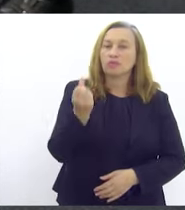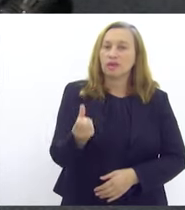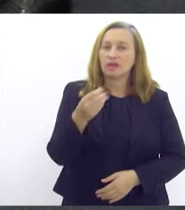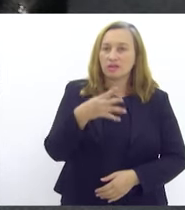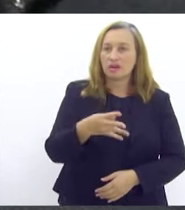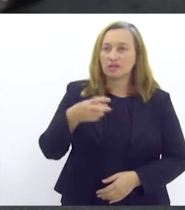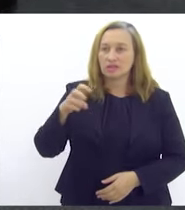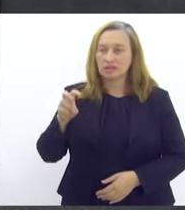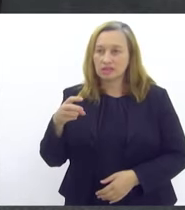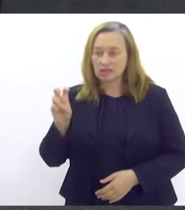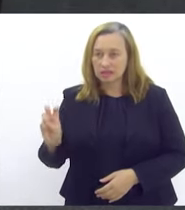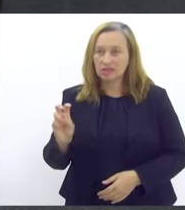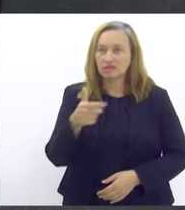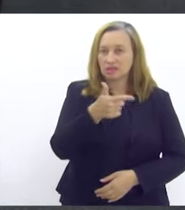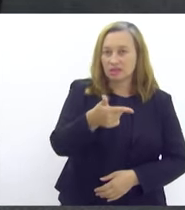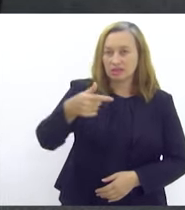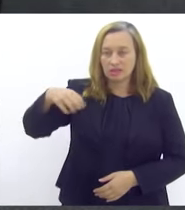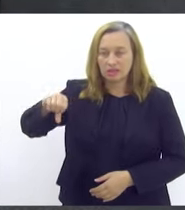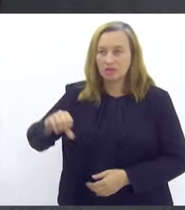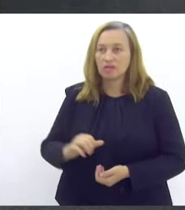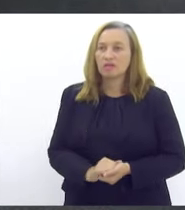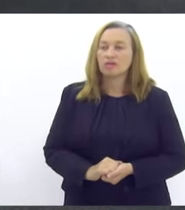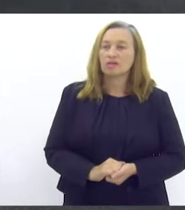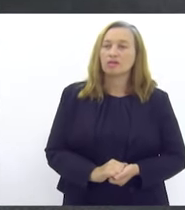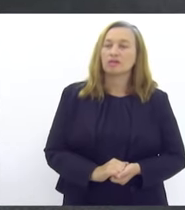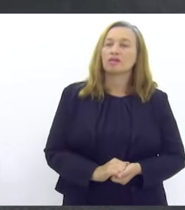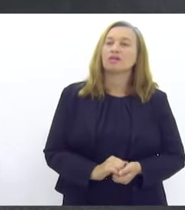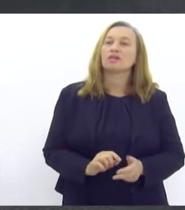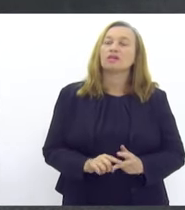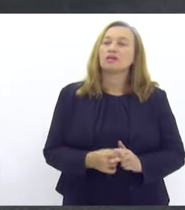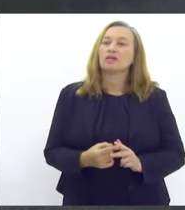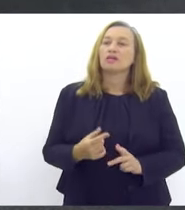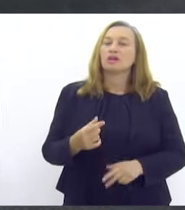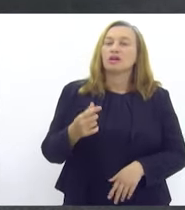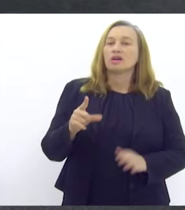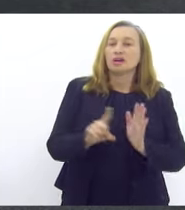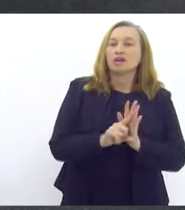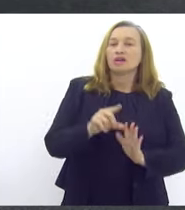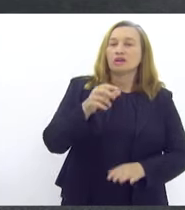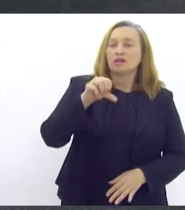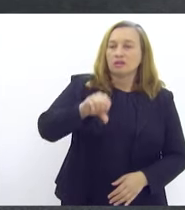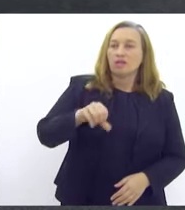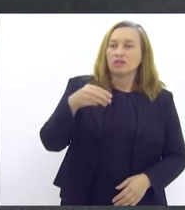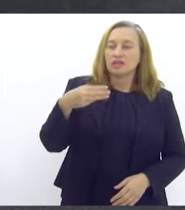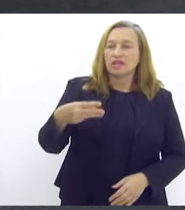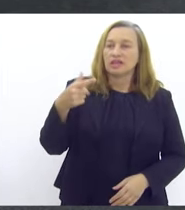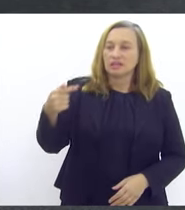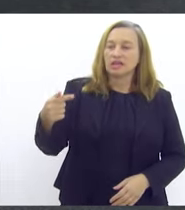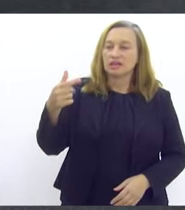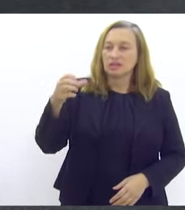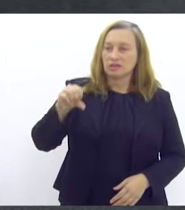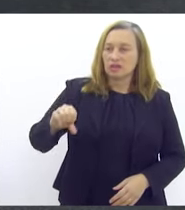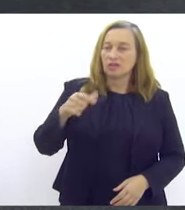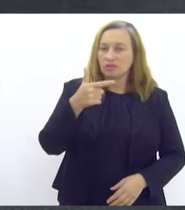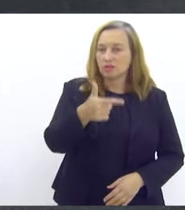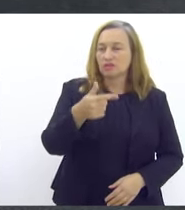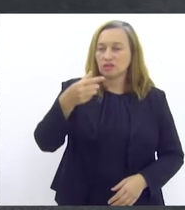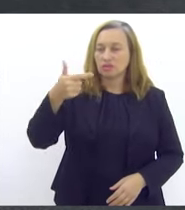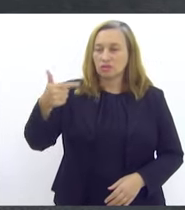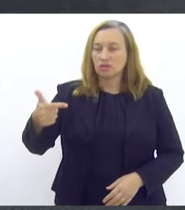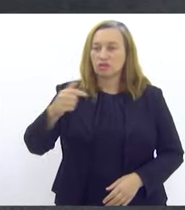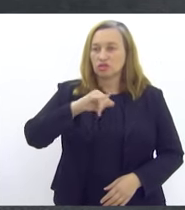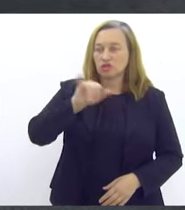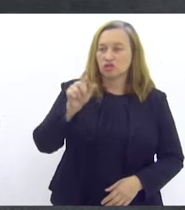8645, de 19, e revoga a Lei 9379, de 22 de julho